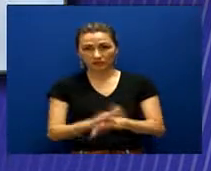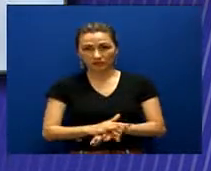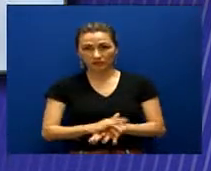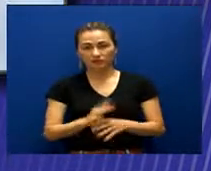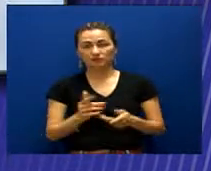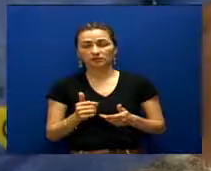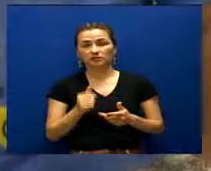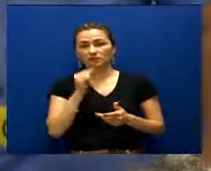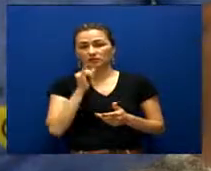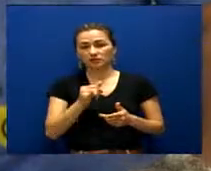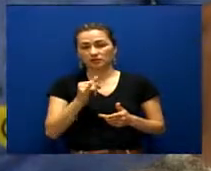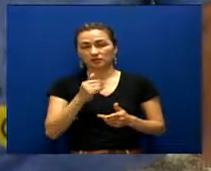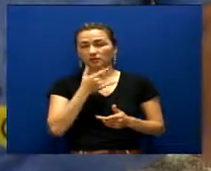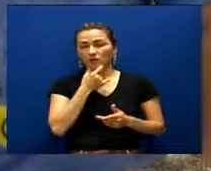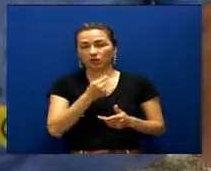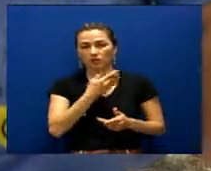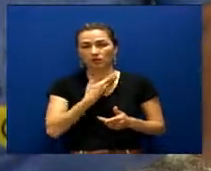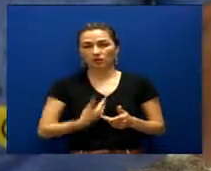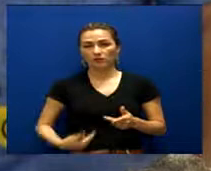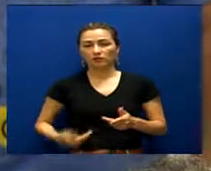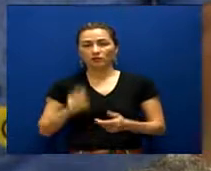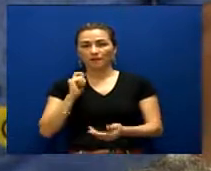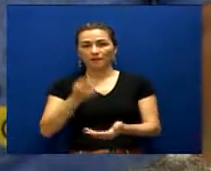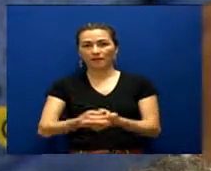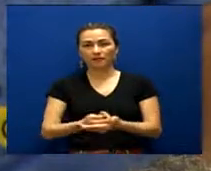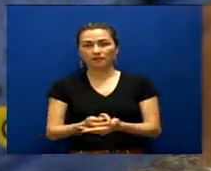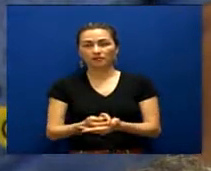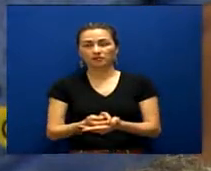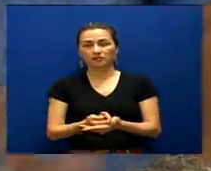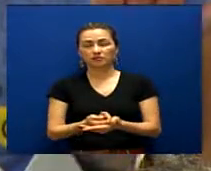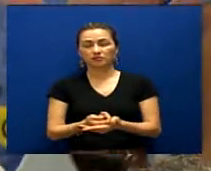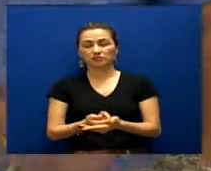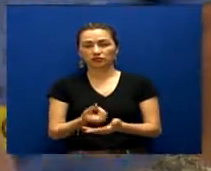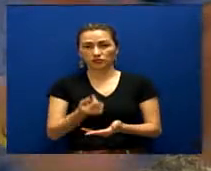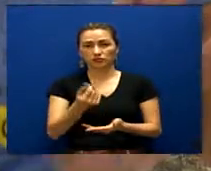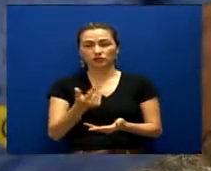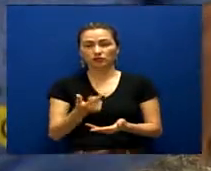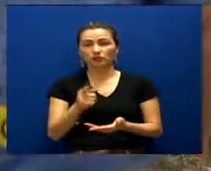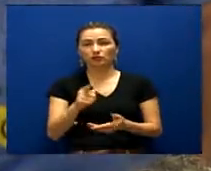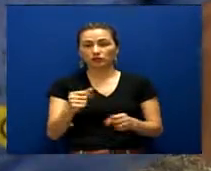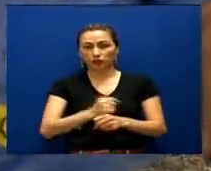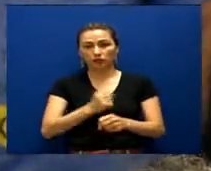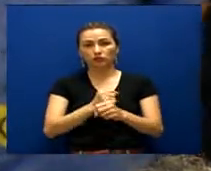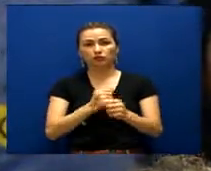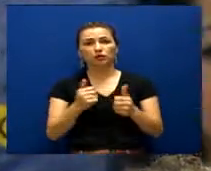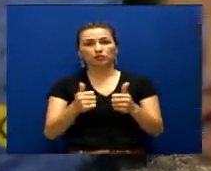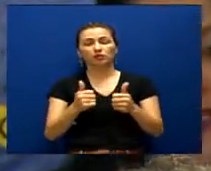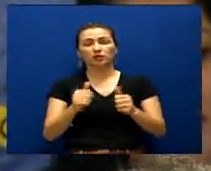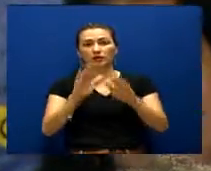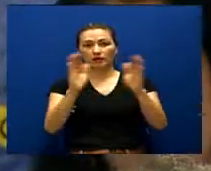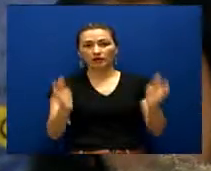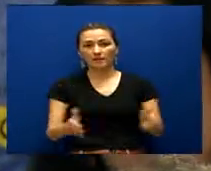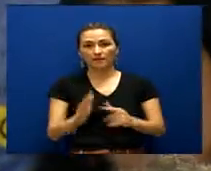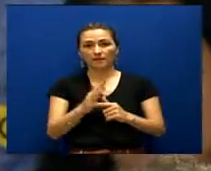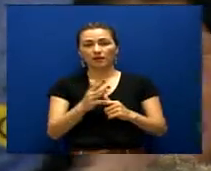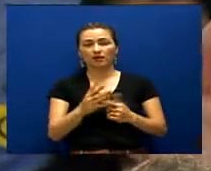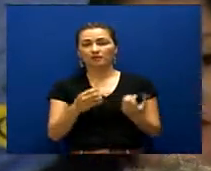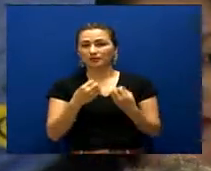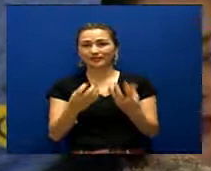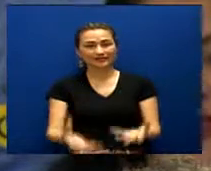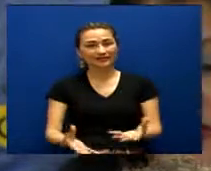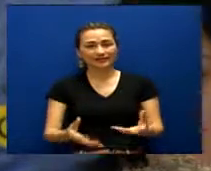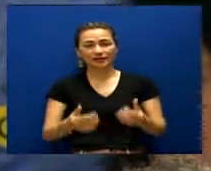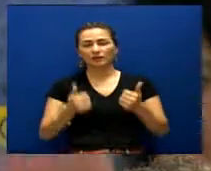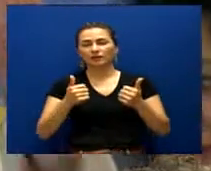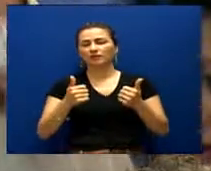governador pagar esse recurso pedido pelo deputado Raul Marcelo, o senhor termina a obra e a máquina pode ser entregue. E aí